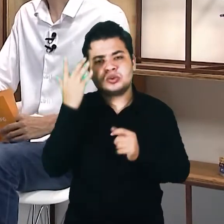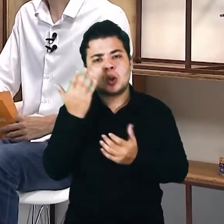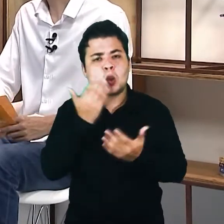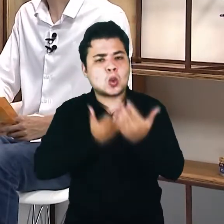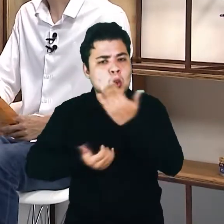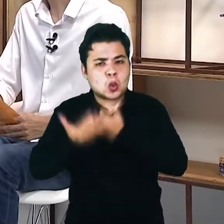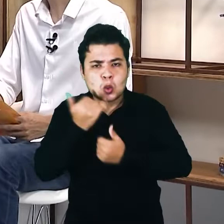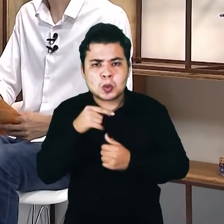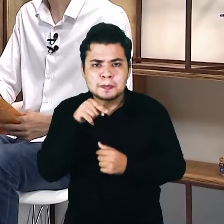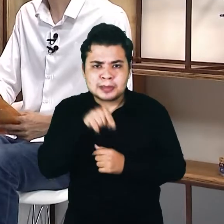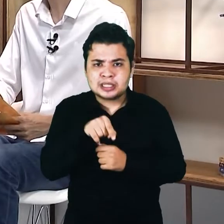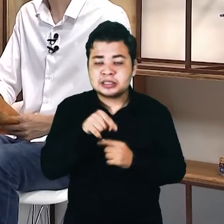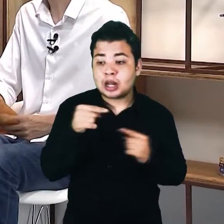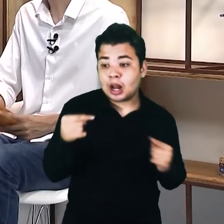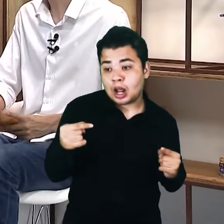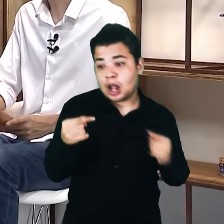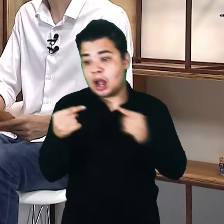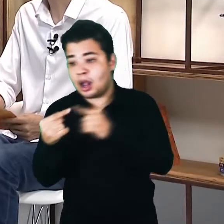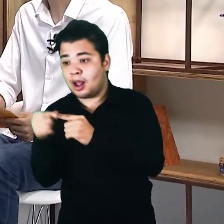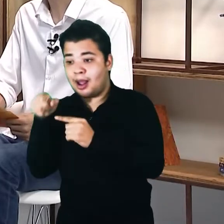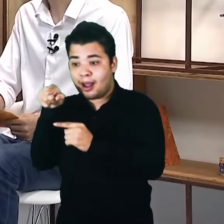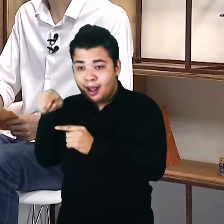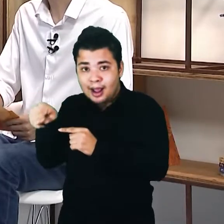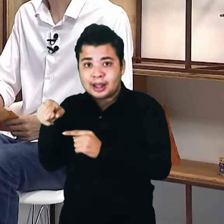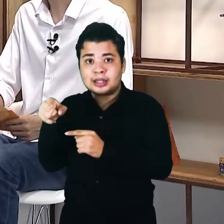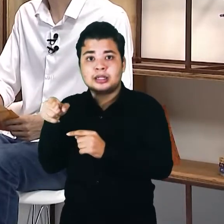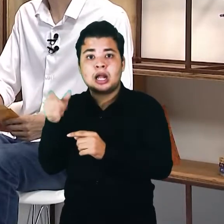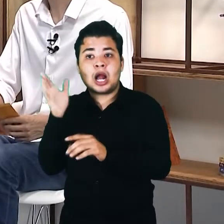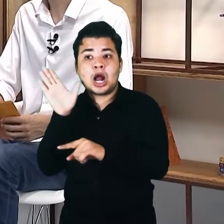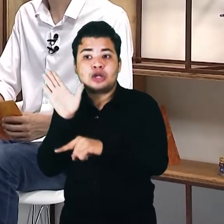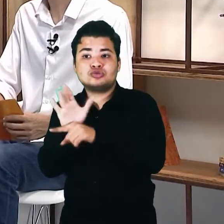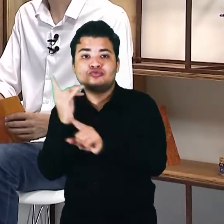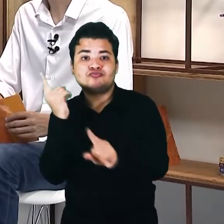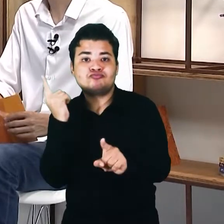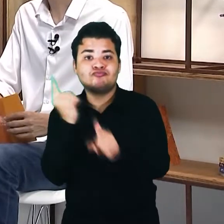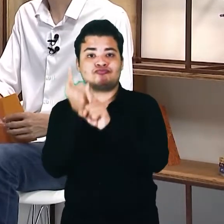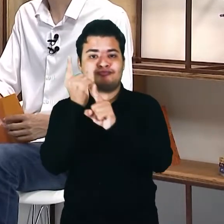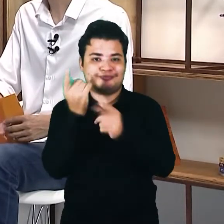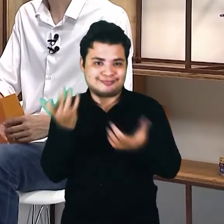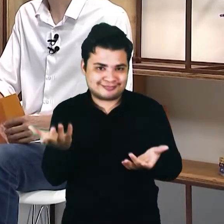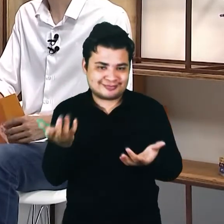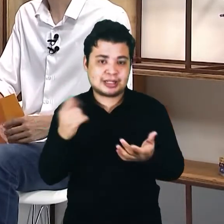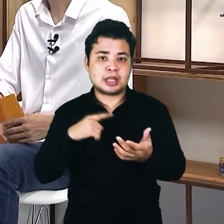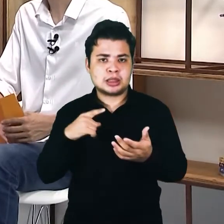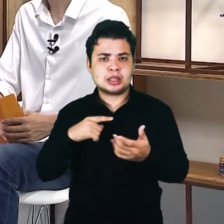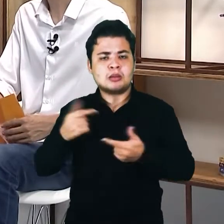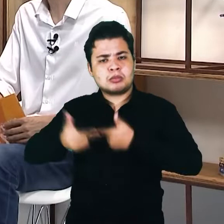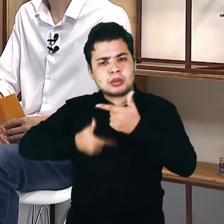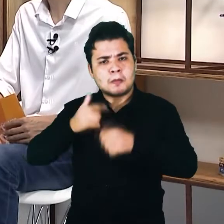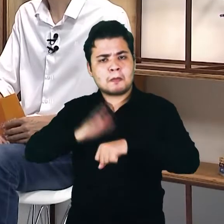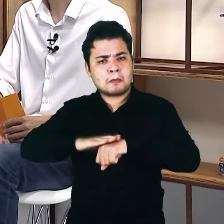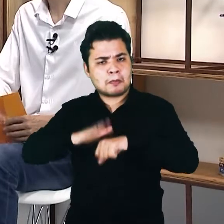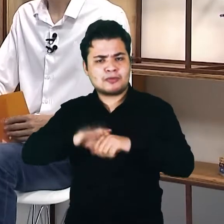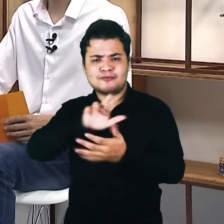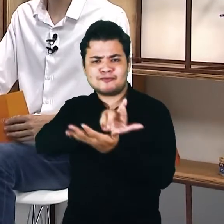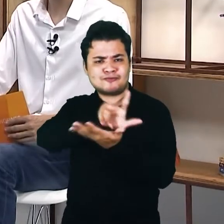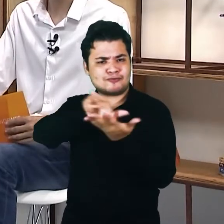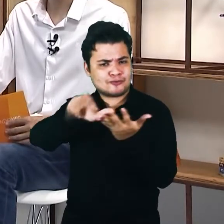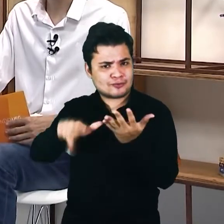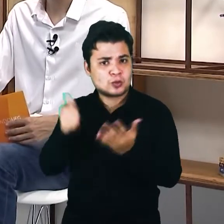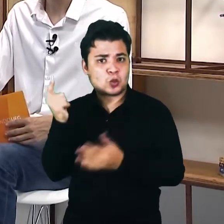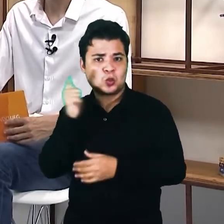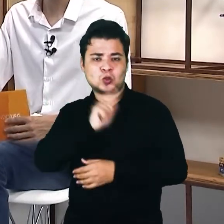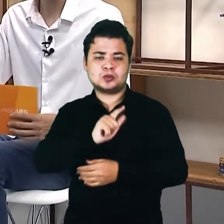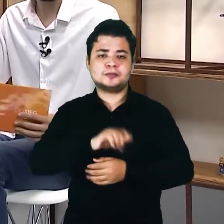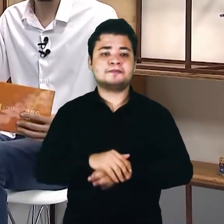aquela população. Então, a gente tem muitas funções para todo esse conjunto, né?